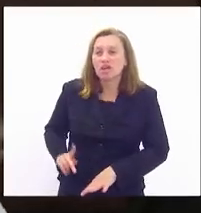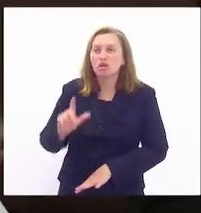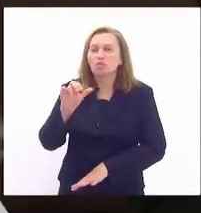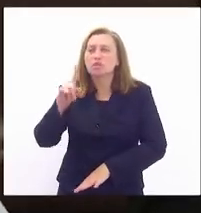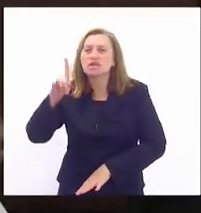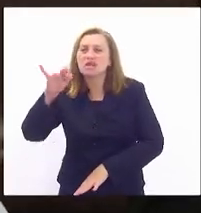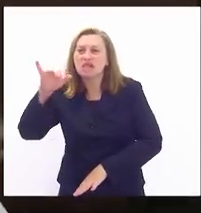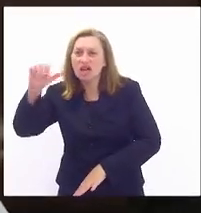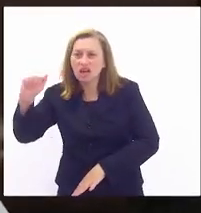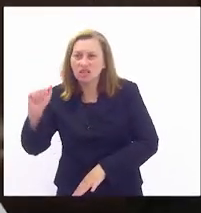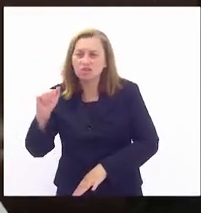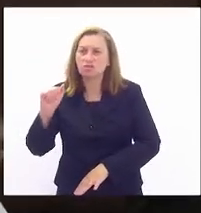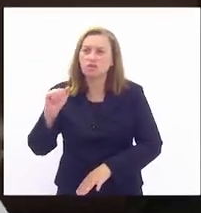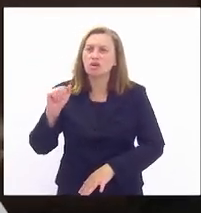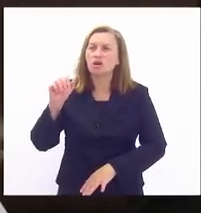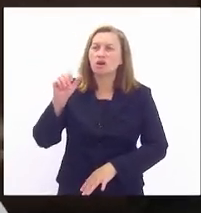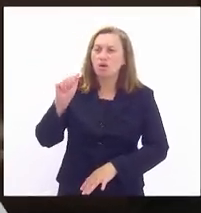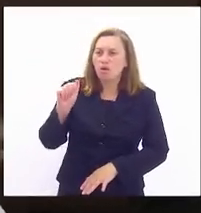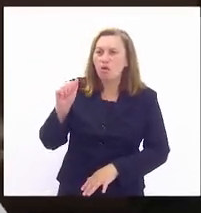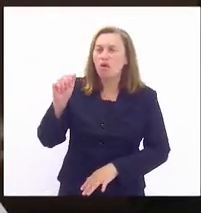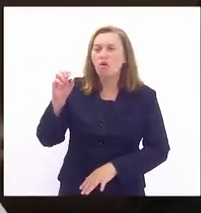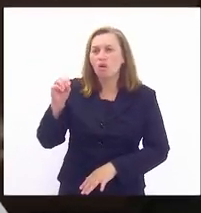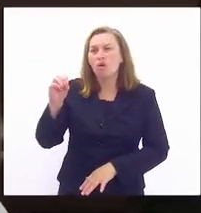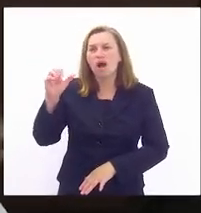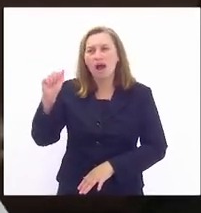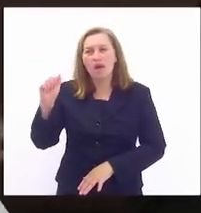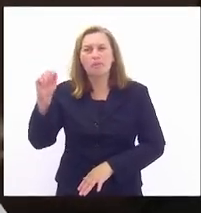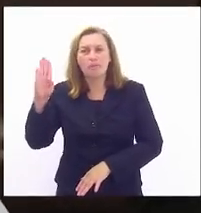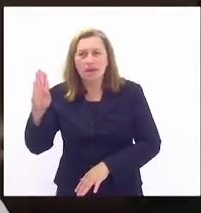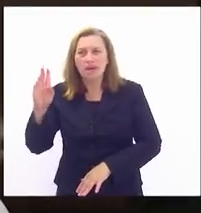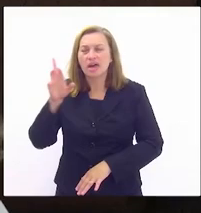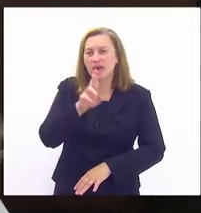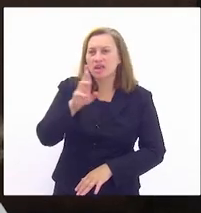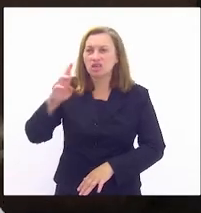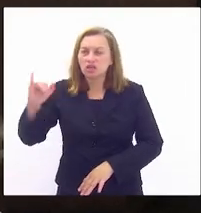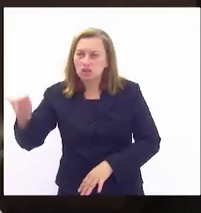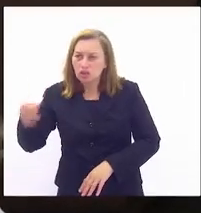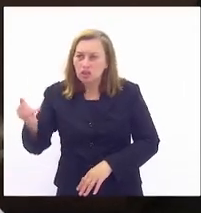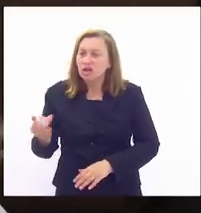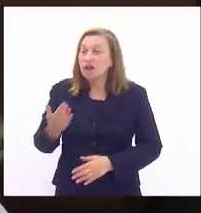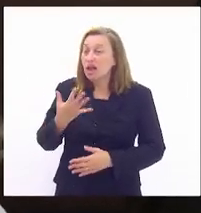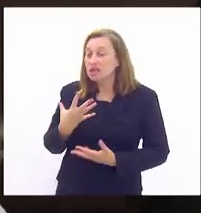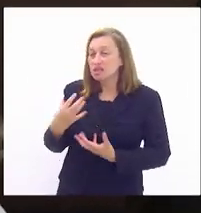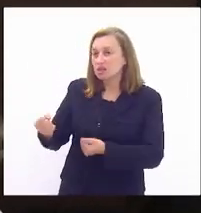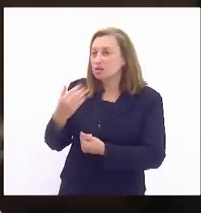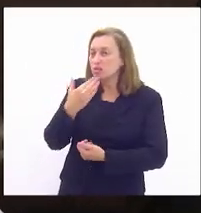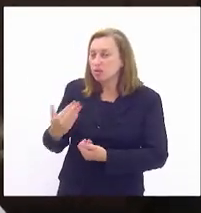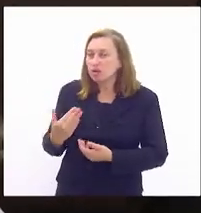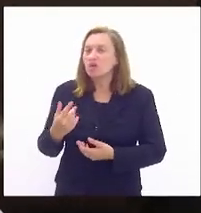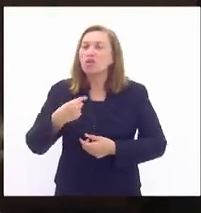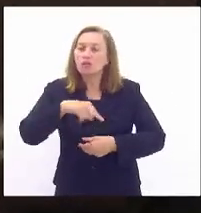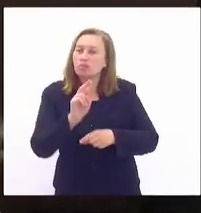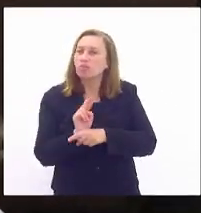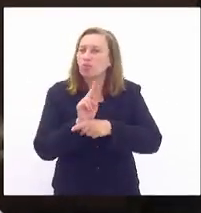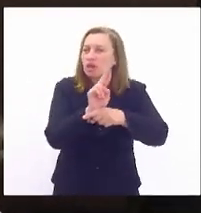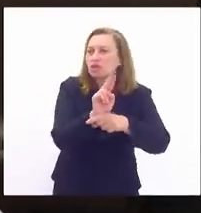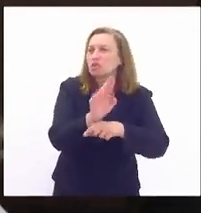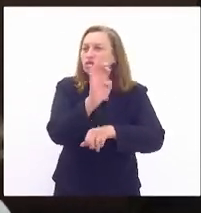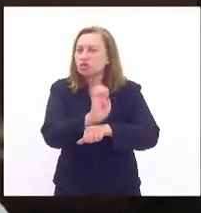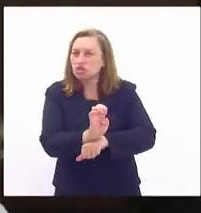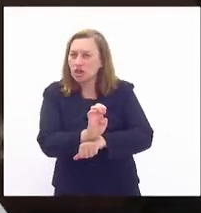OAB-RJ, ele prontamente ele atendeu o nosso pedido, nós fomos até o Procurador-Geral do Estado, doutor Bruno